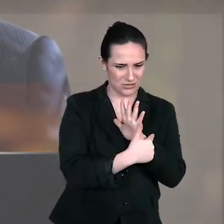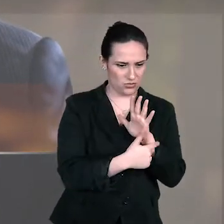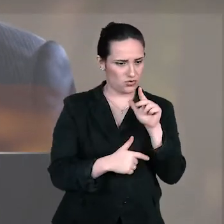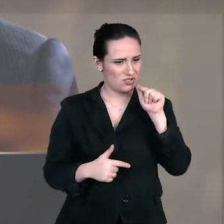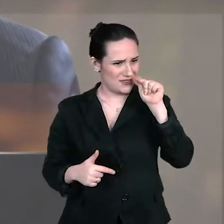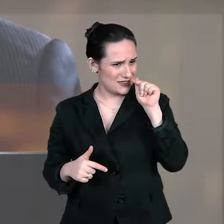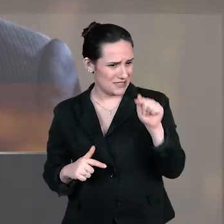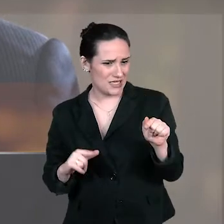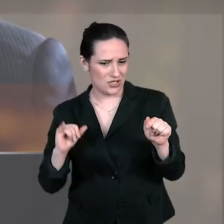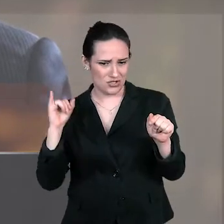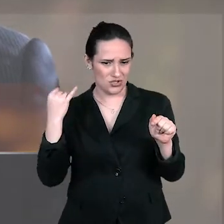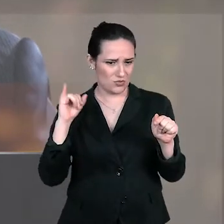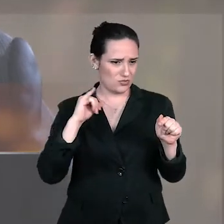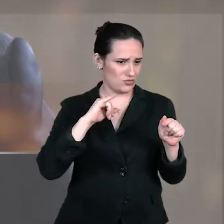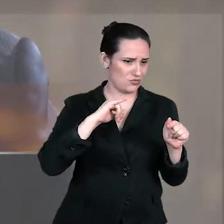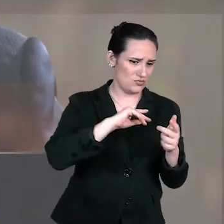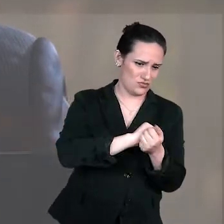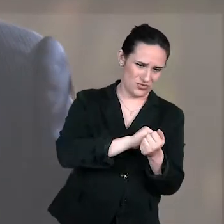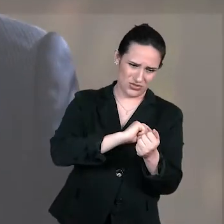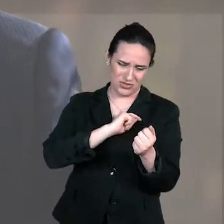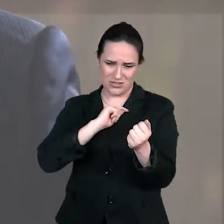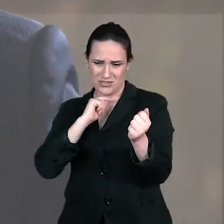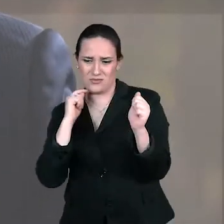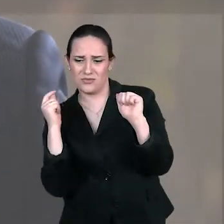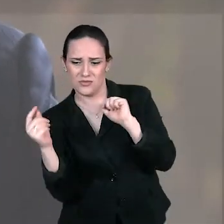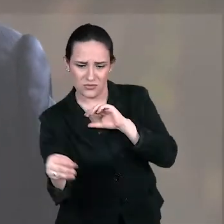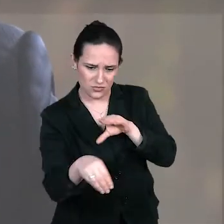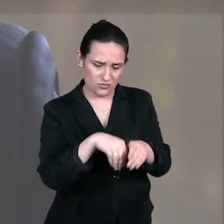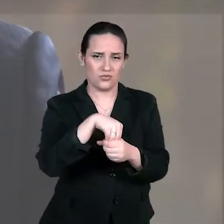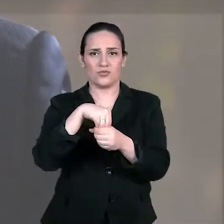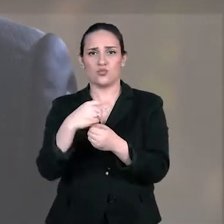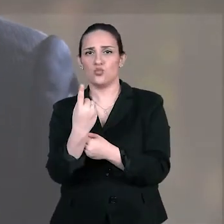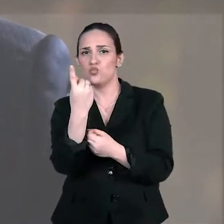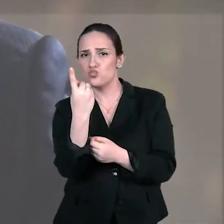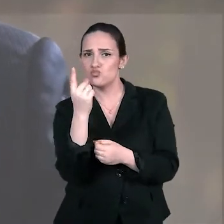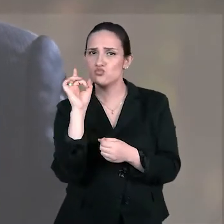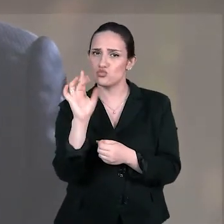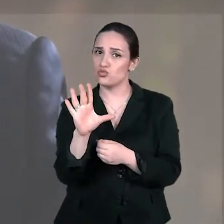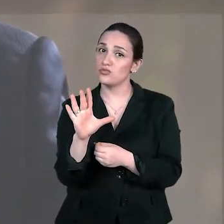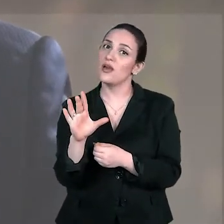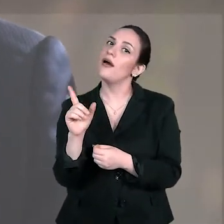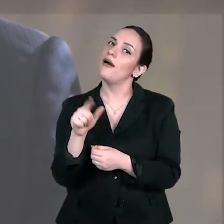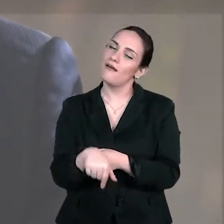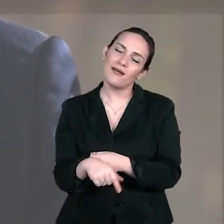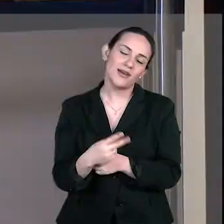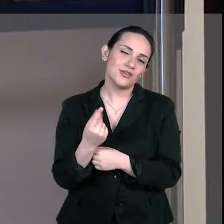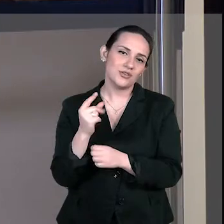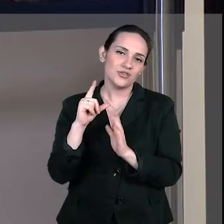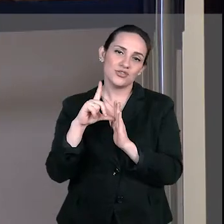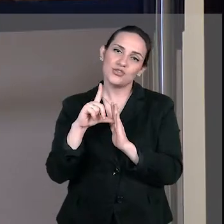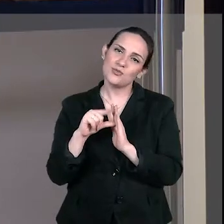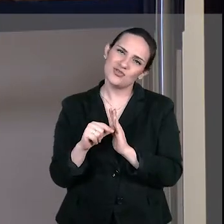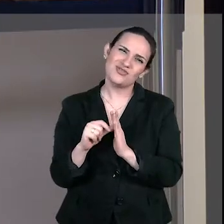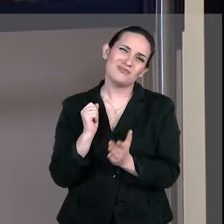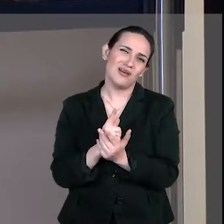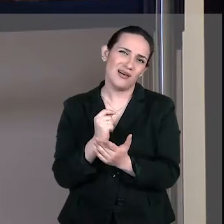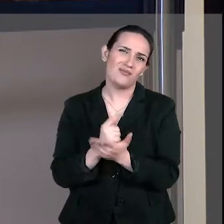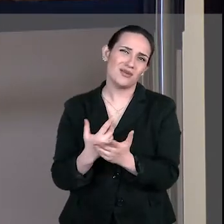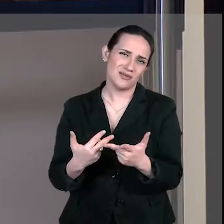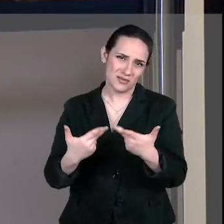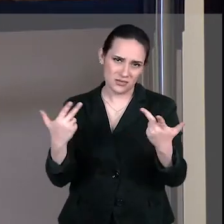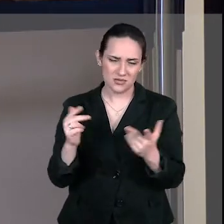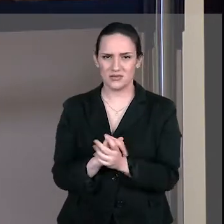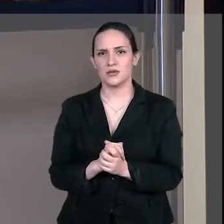ou 7, como na reforma do Senado, e colocar em um só, isso vai reduzir muito o custo das empresas. A gente já teve